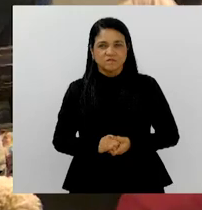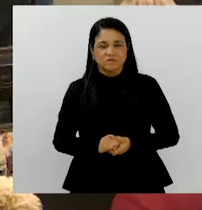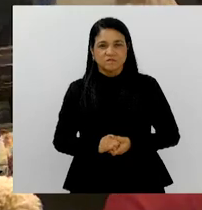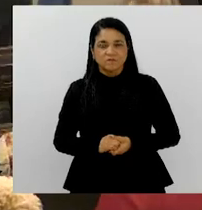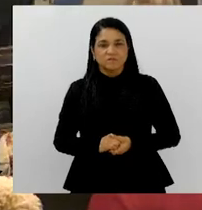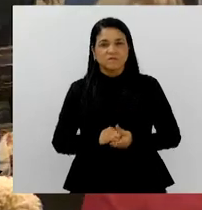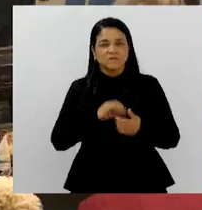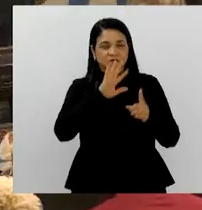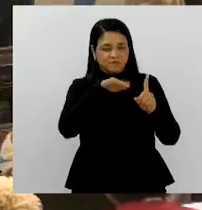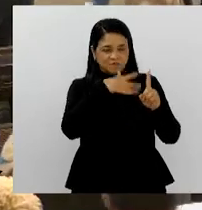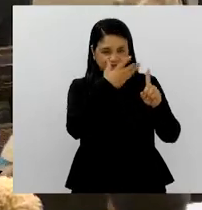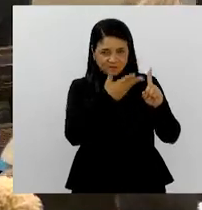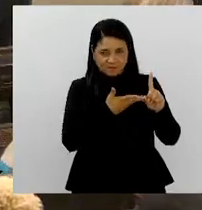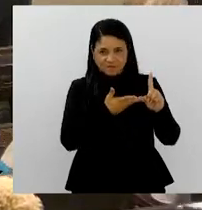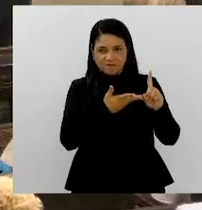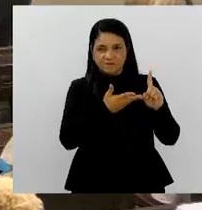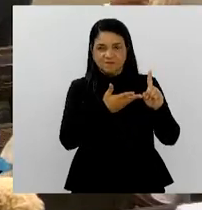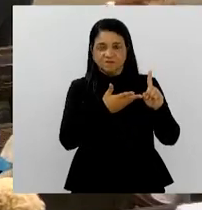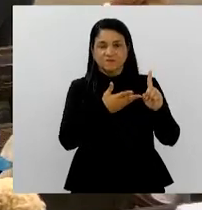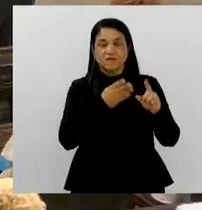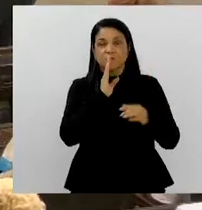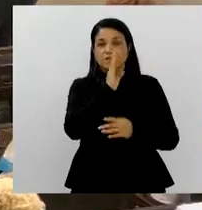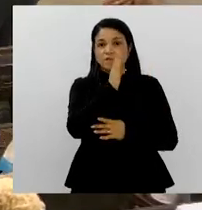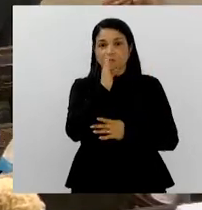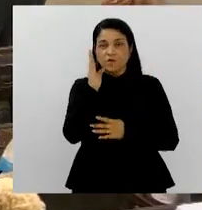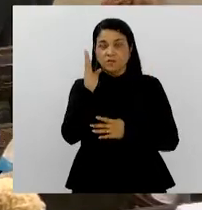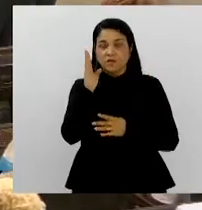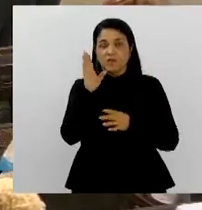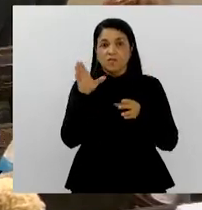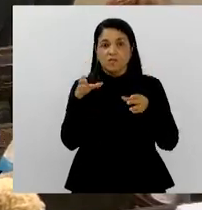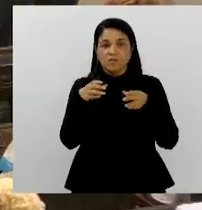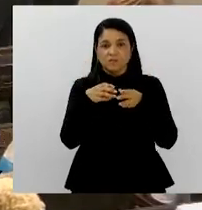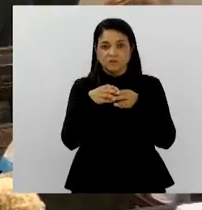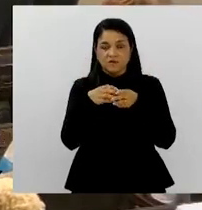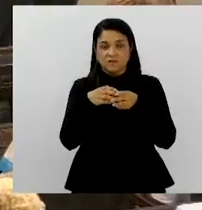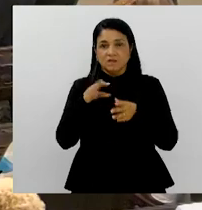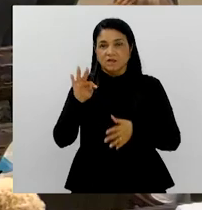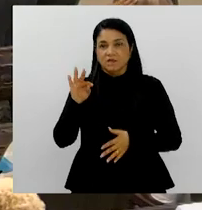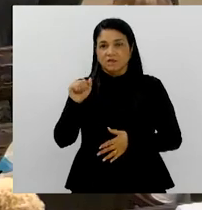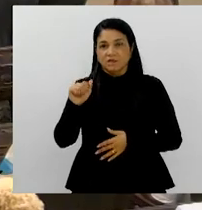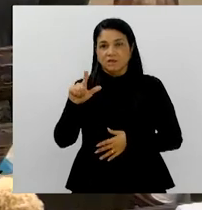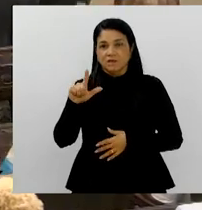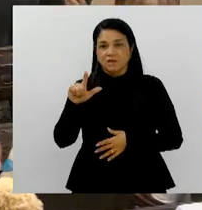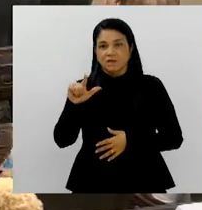Próximo agraciado, Biblioteca Comunitária Talita Rebouças.